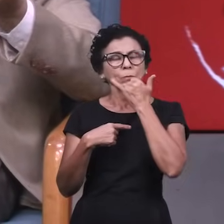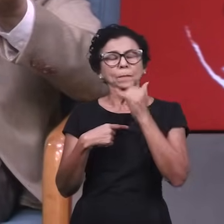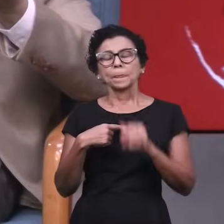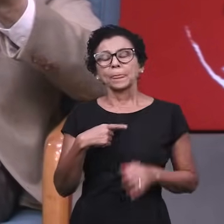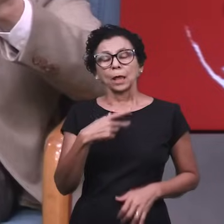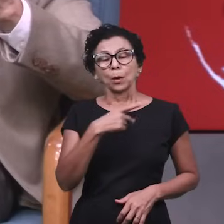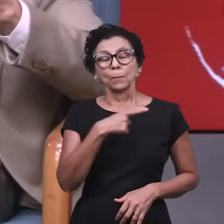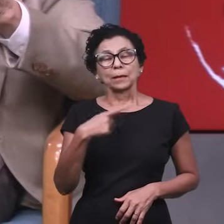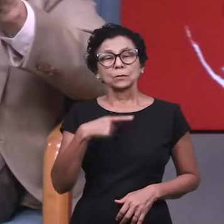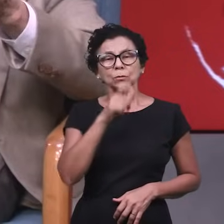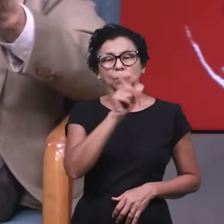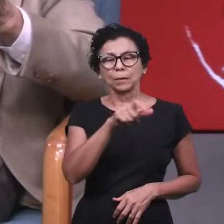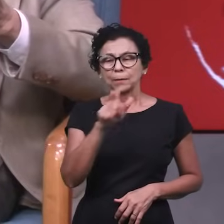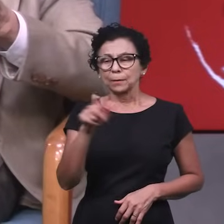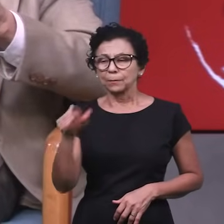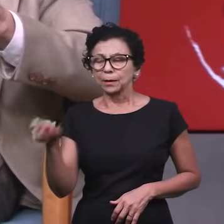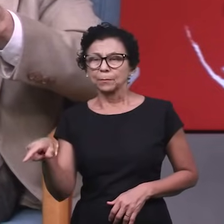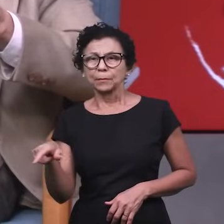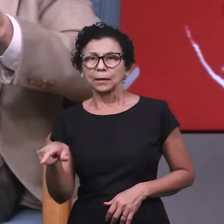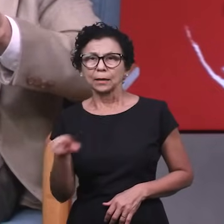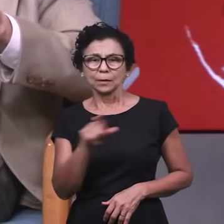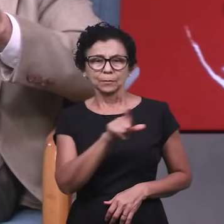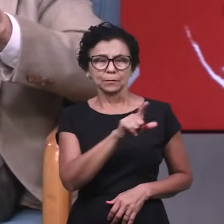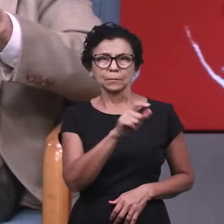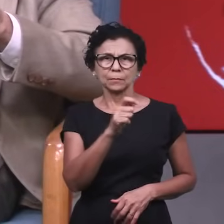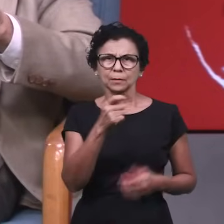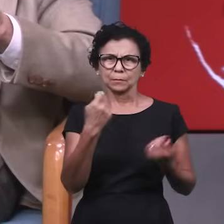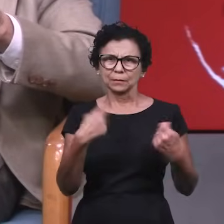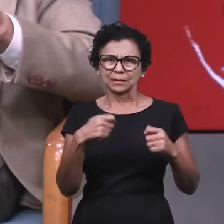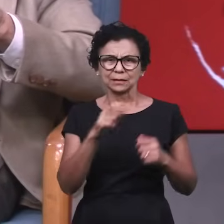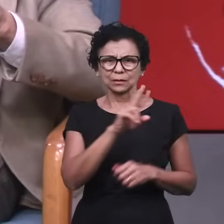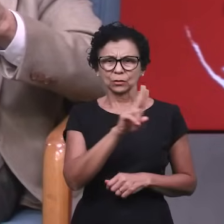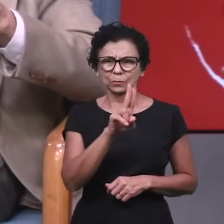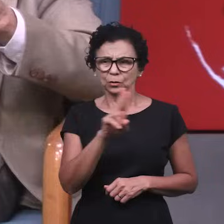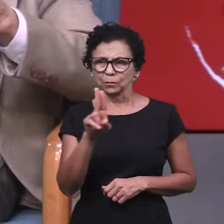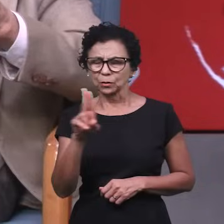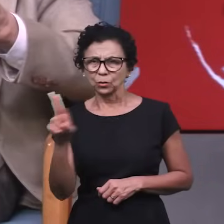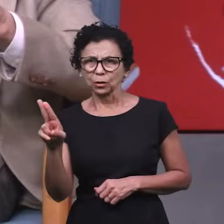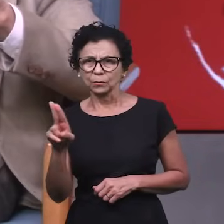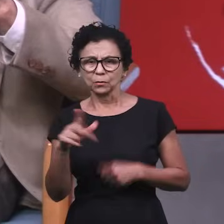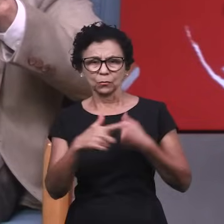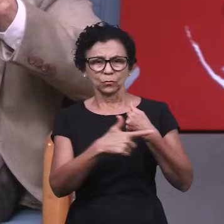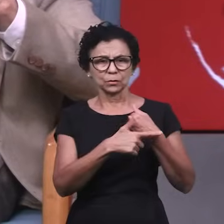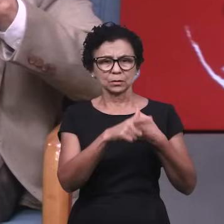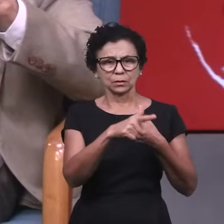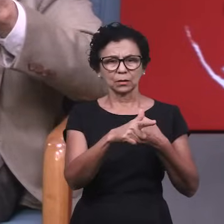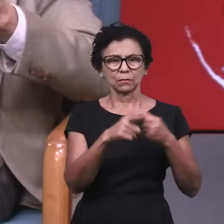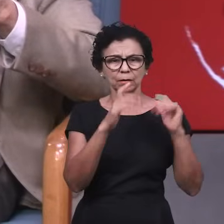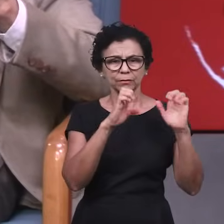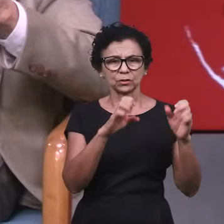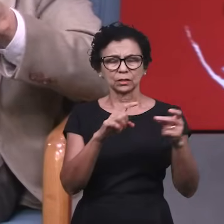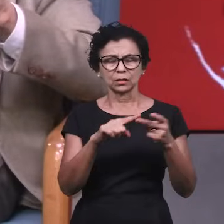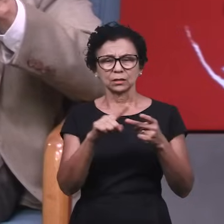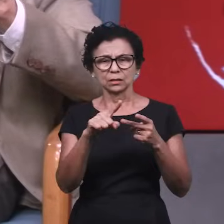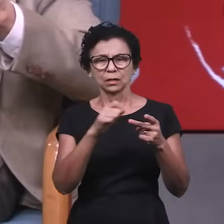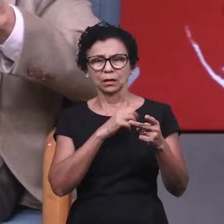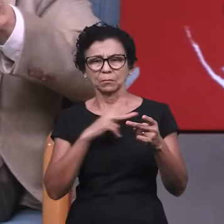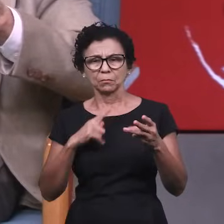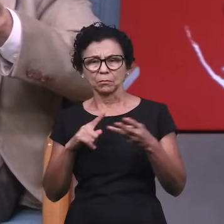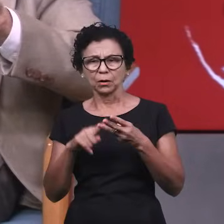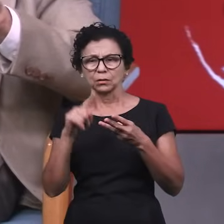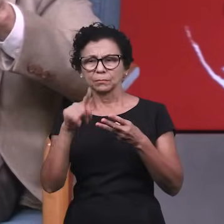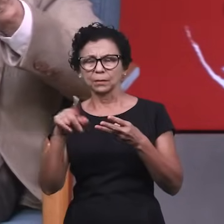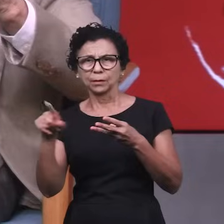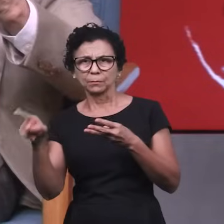importante é que o resultado desse ministério exista dentro da